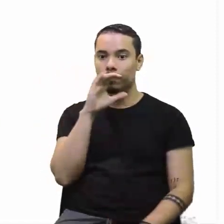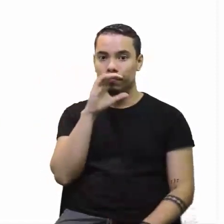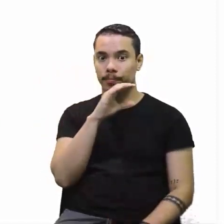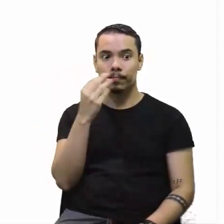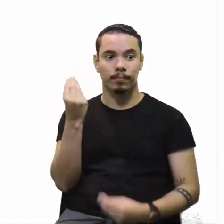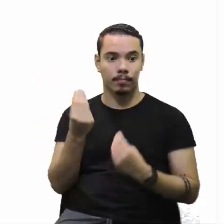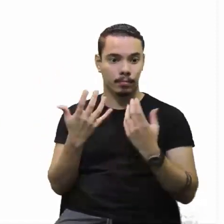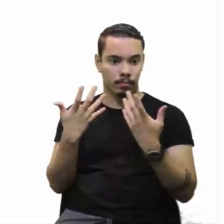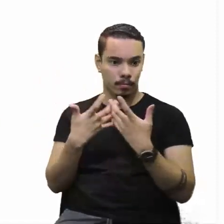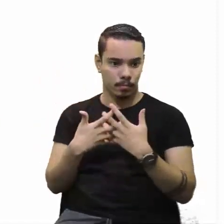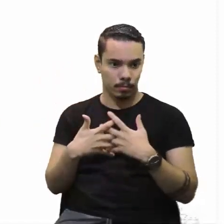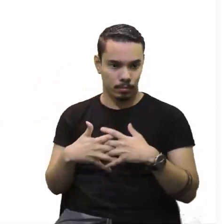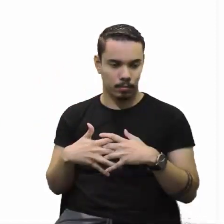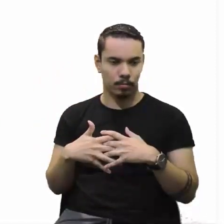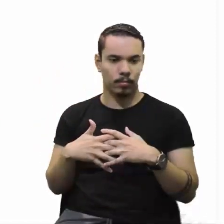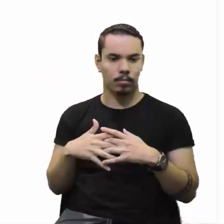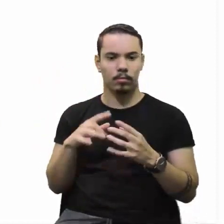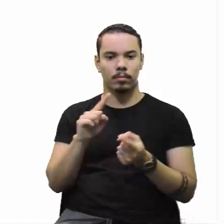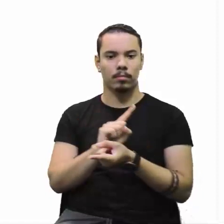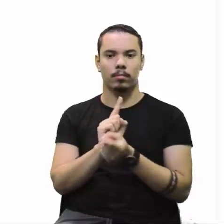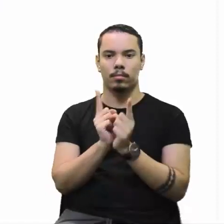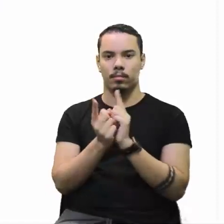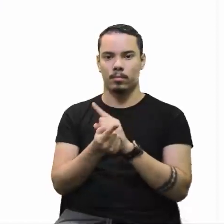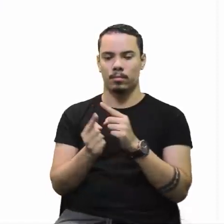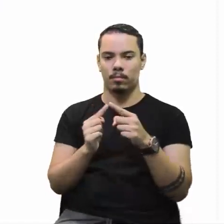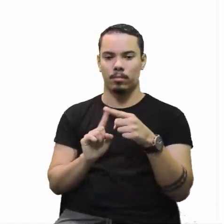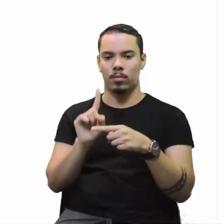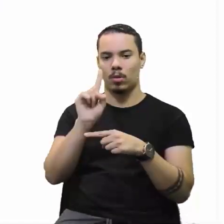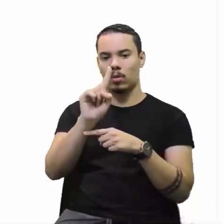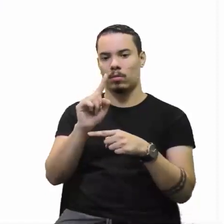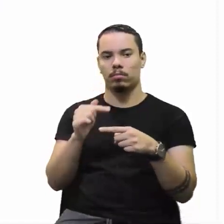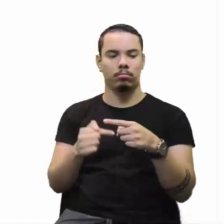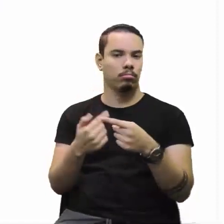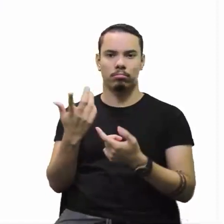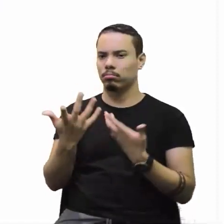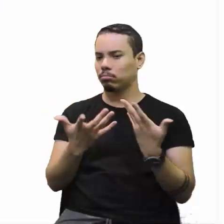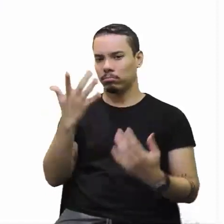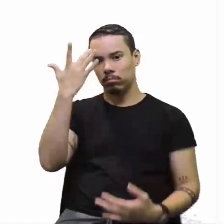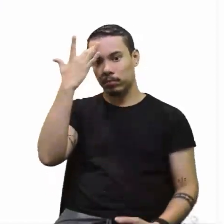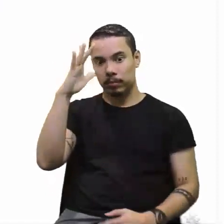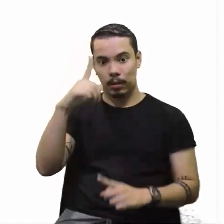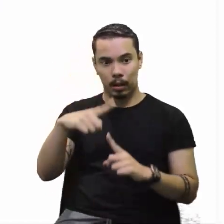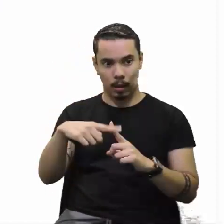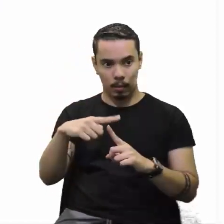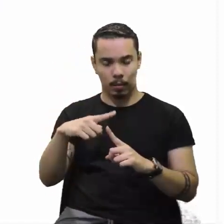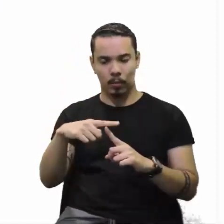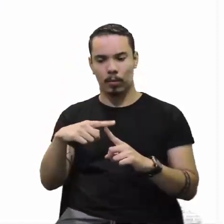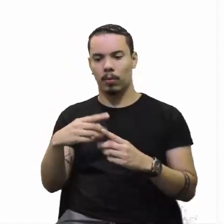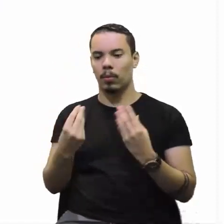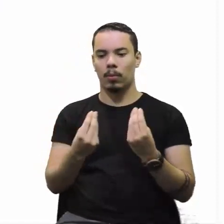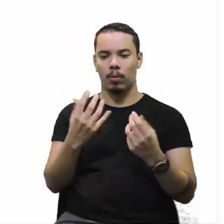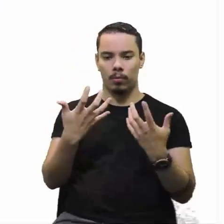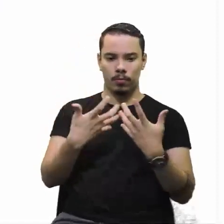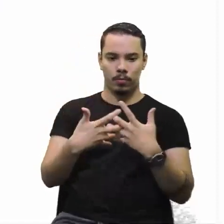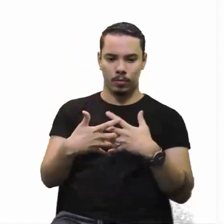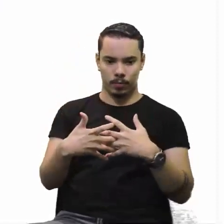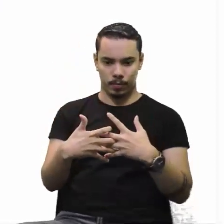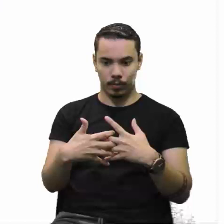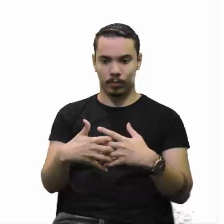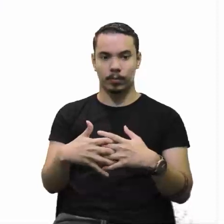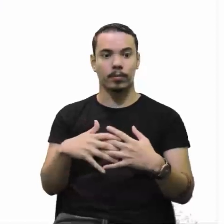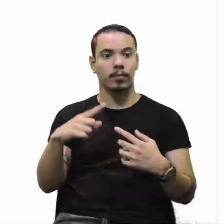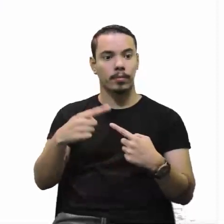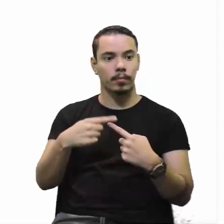a frequência multiplica porque é o inverso de período. Né? Inverso, vamos dizer assim, inverso de tempo, né? Segunda, então está invertido. Aí quando